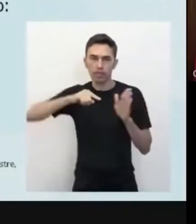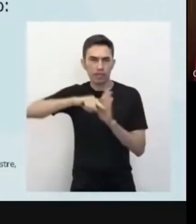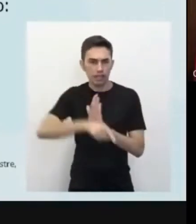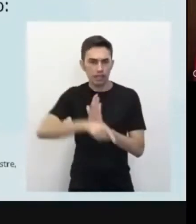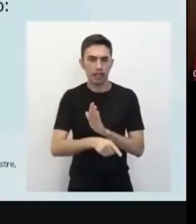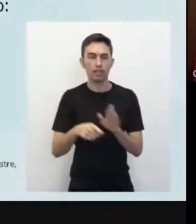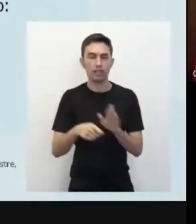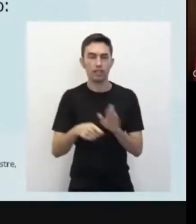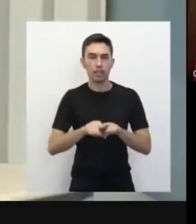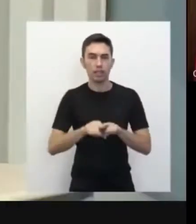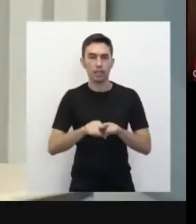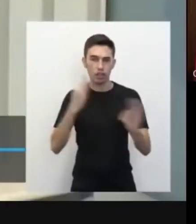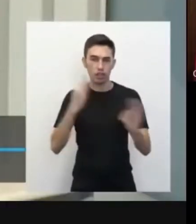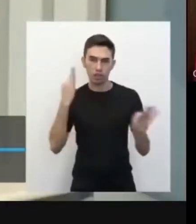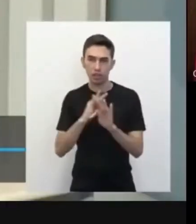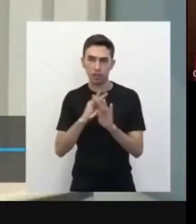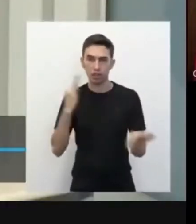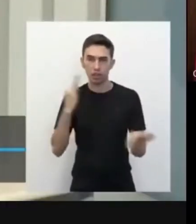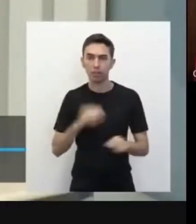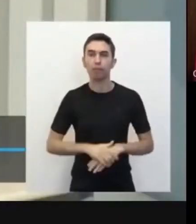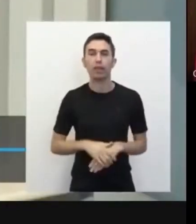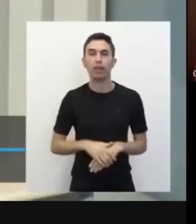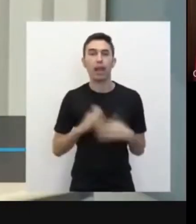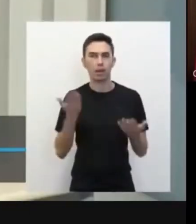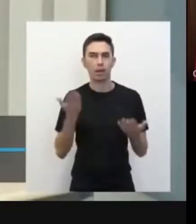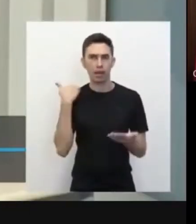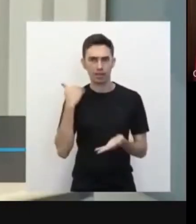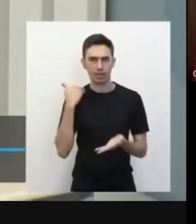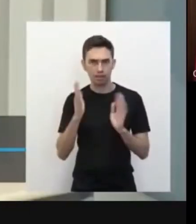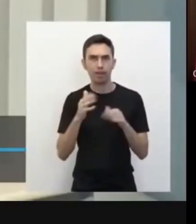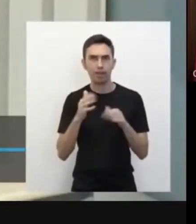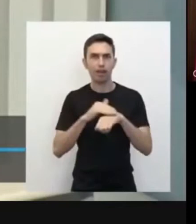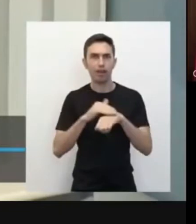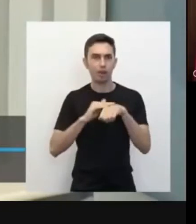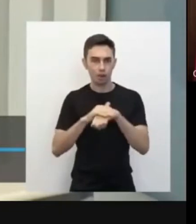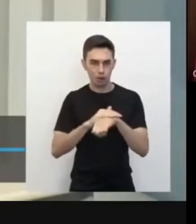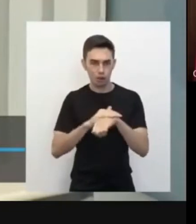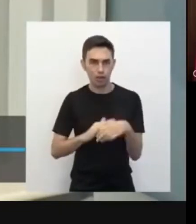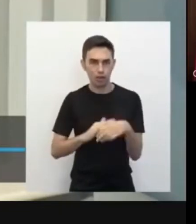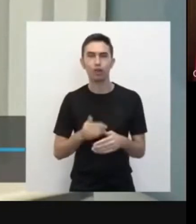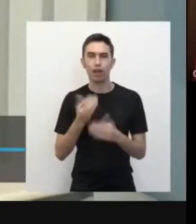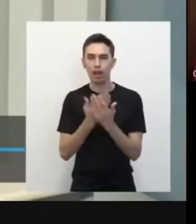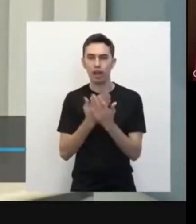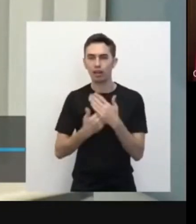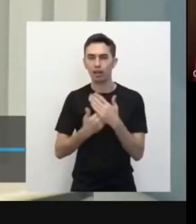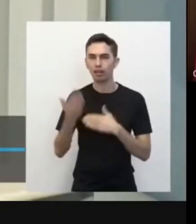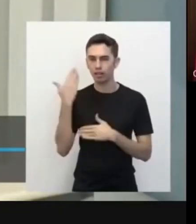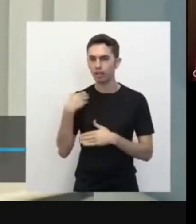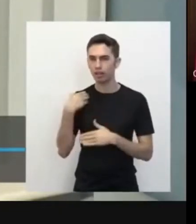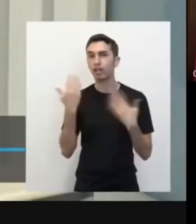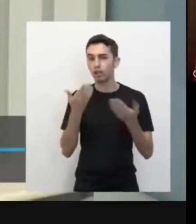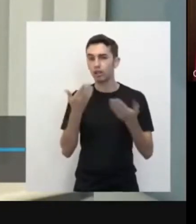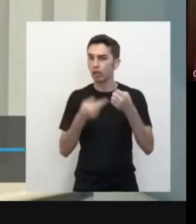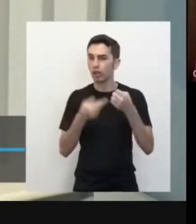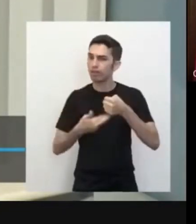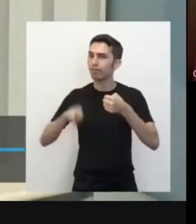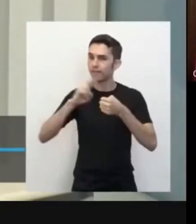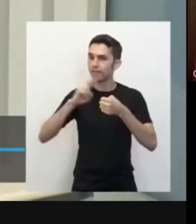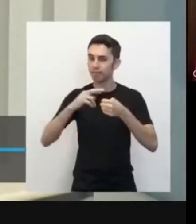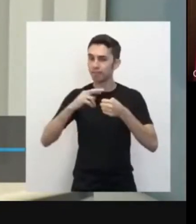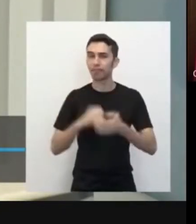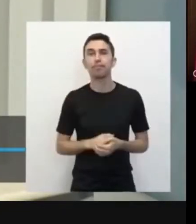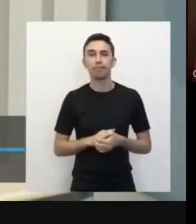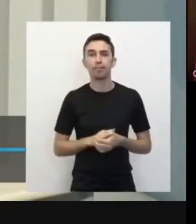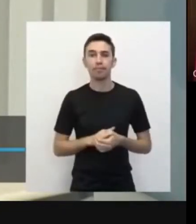e timbre. Nós já havíamos conversado sobre isso em aulas anteriores, estamos retomando. Vamos